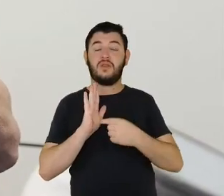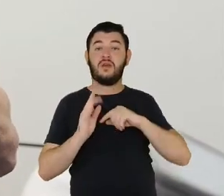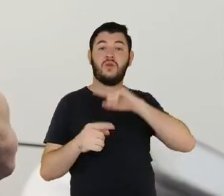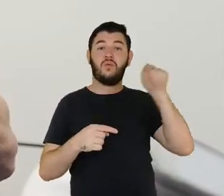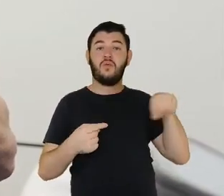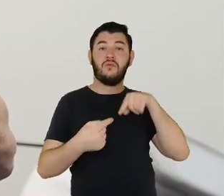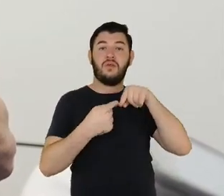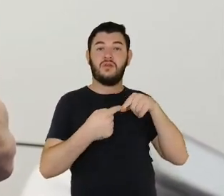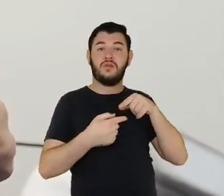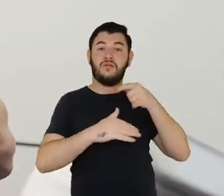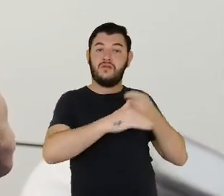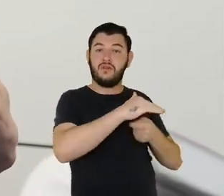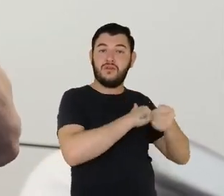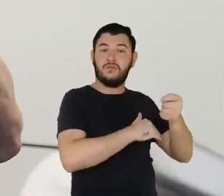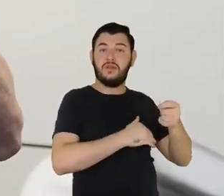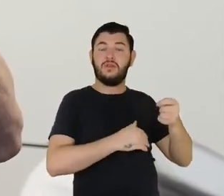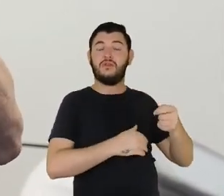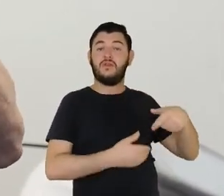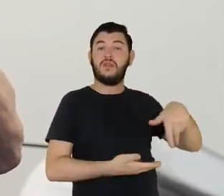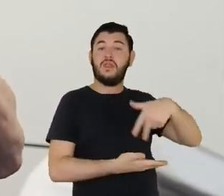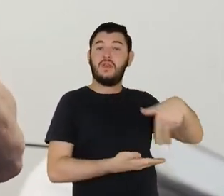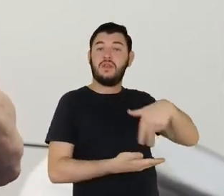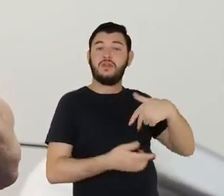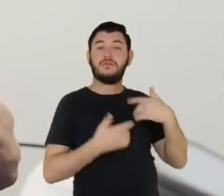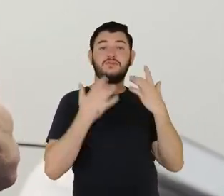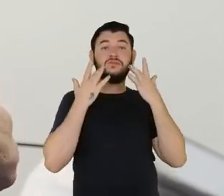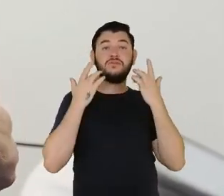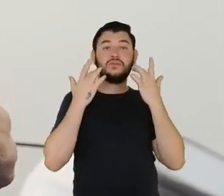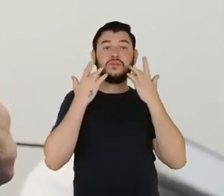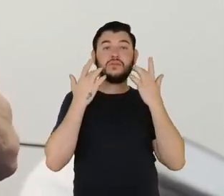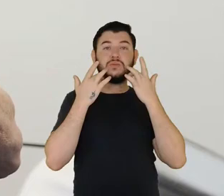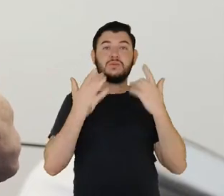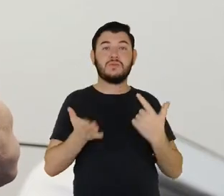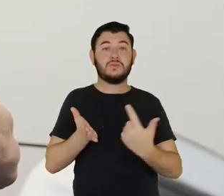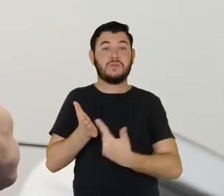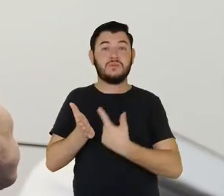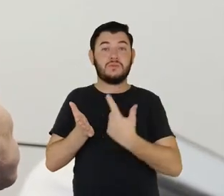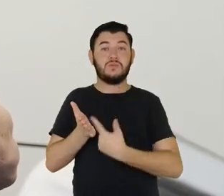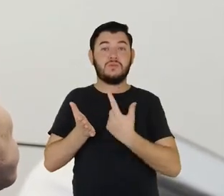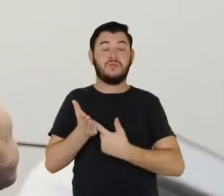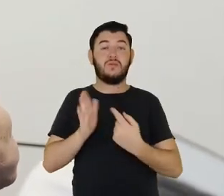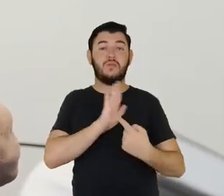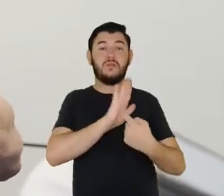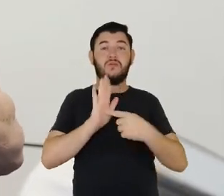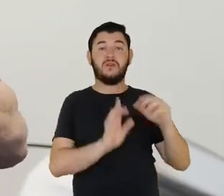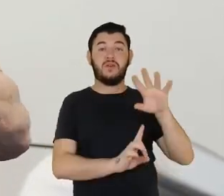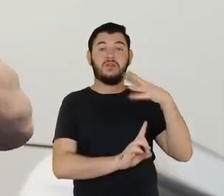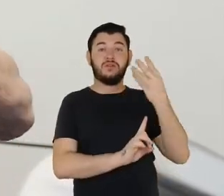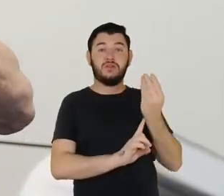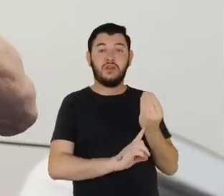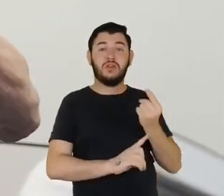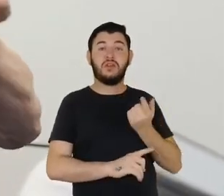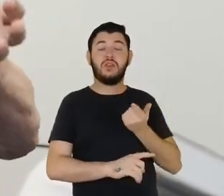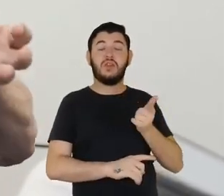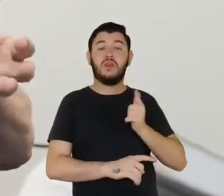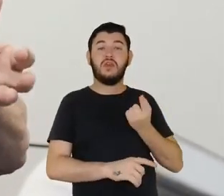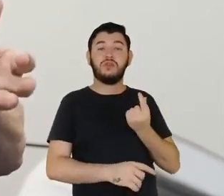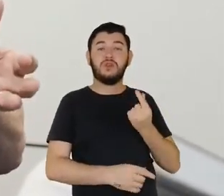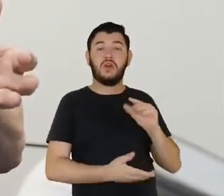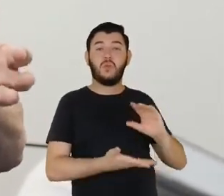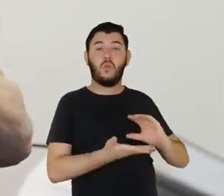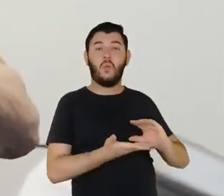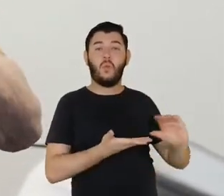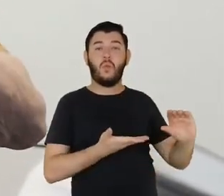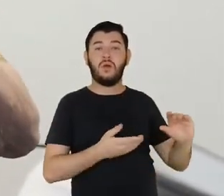manifestações artísticas de menor volume de dinheiro. Um filme hoje custa 20 vezes mais do que uma peça